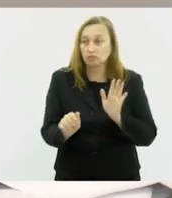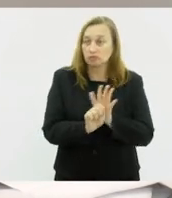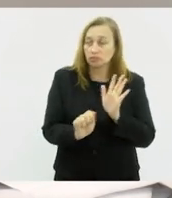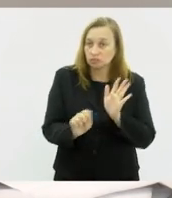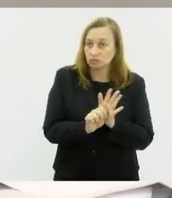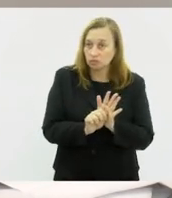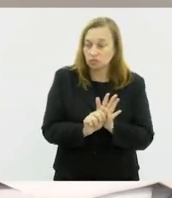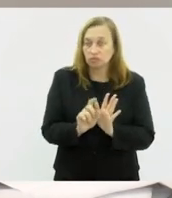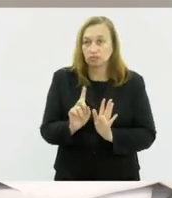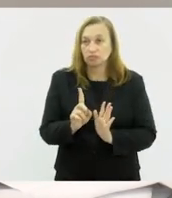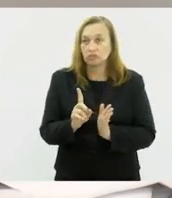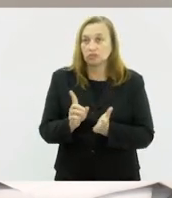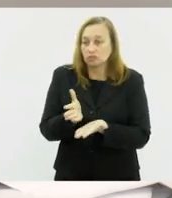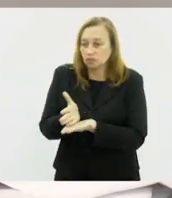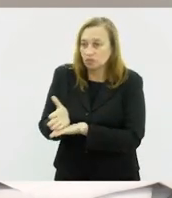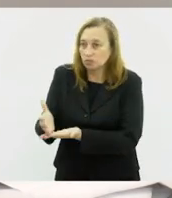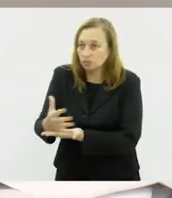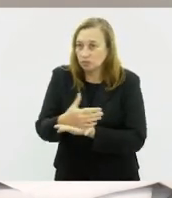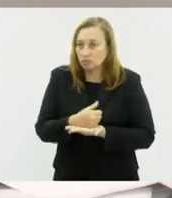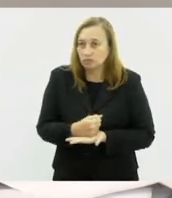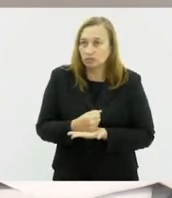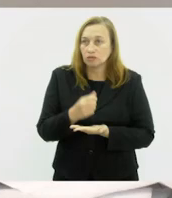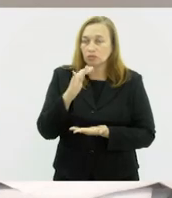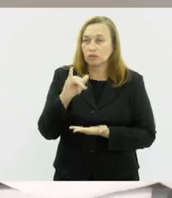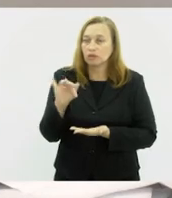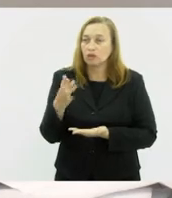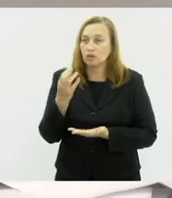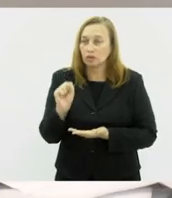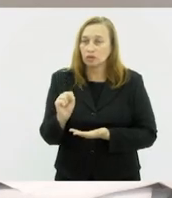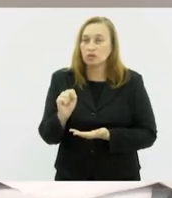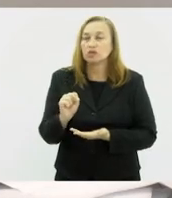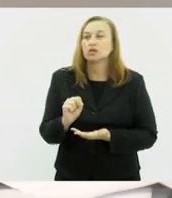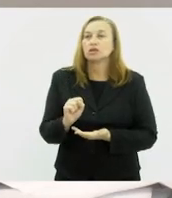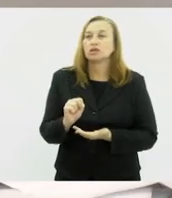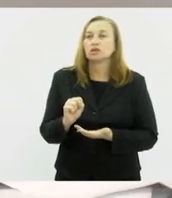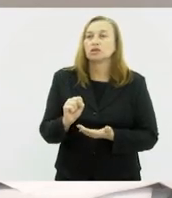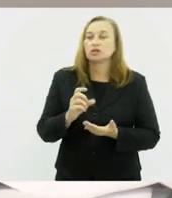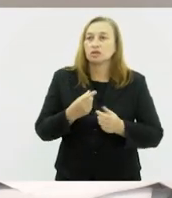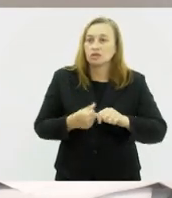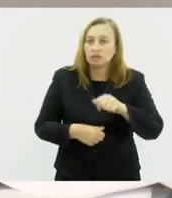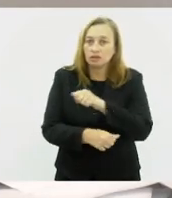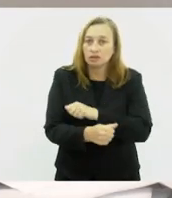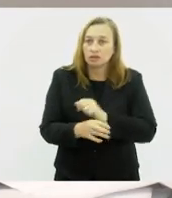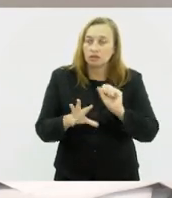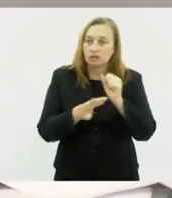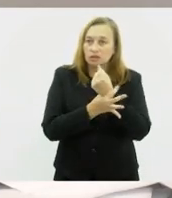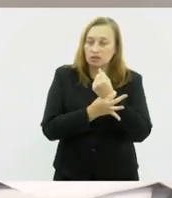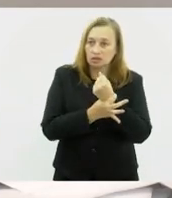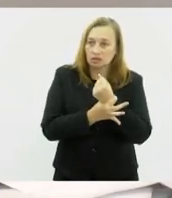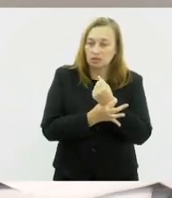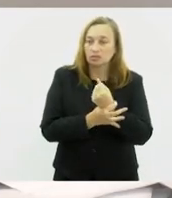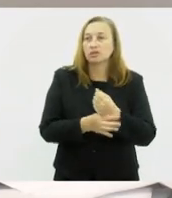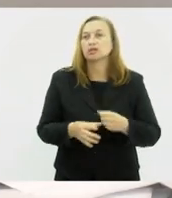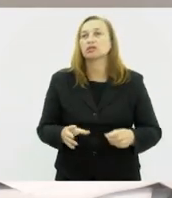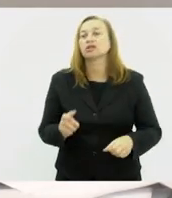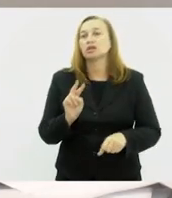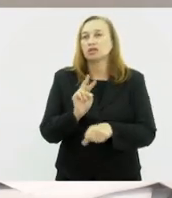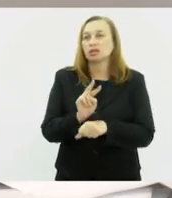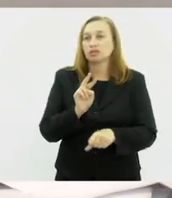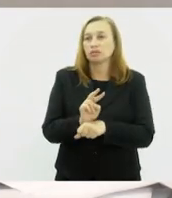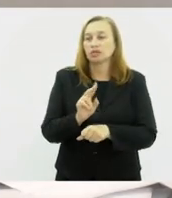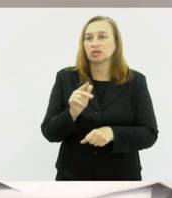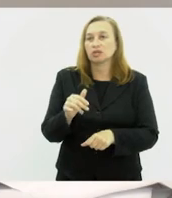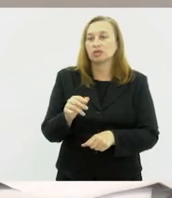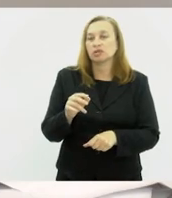arrecadou bilhões com isso investindo em segurança Comunitária em campanhas de prevenção e de